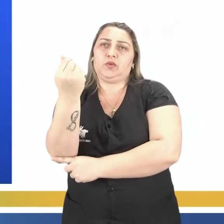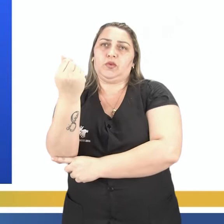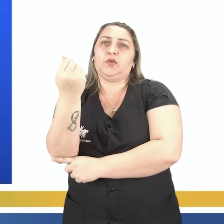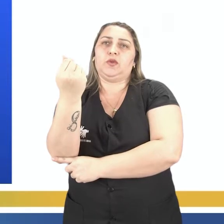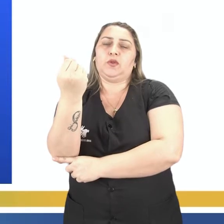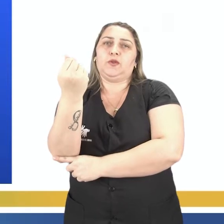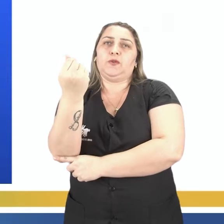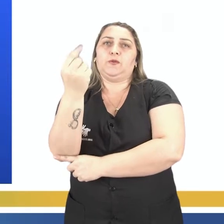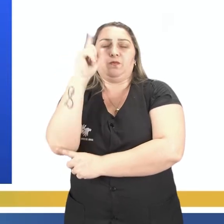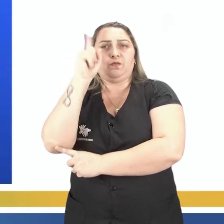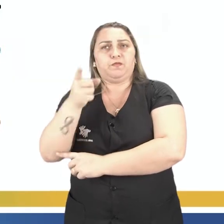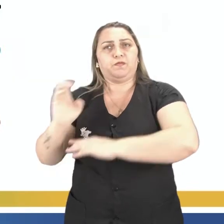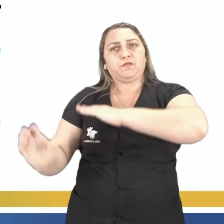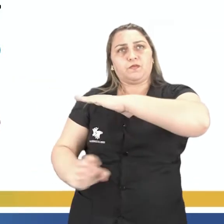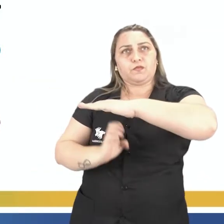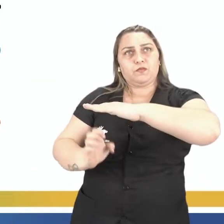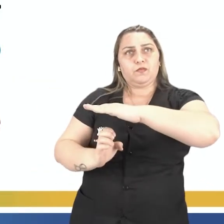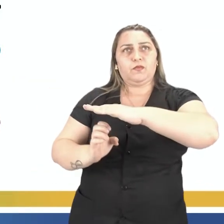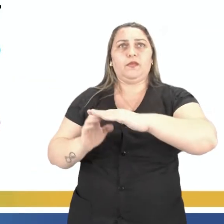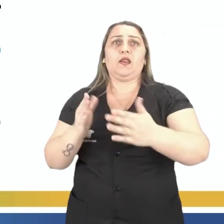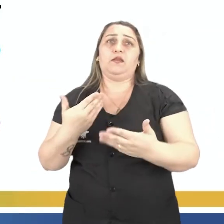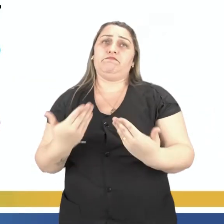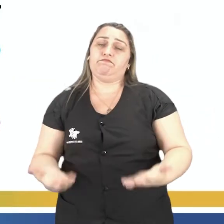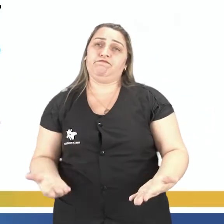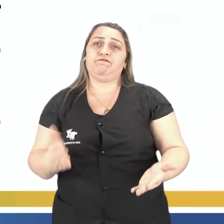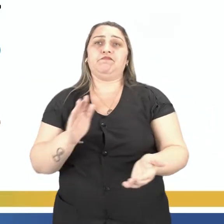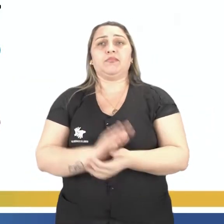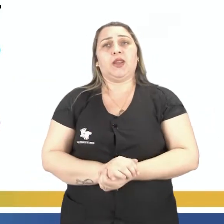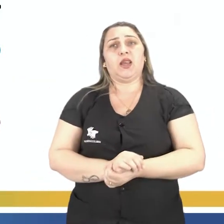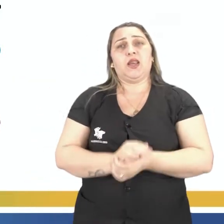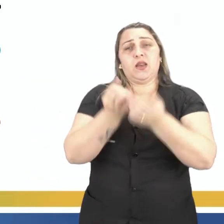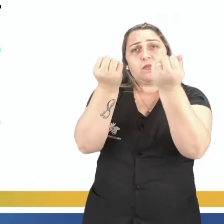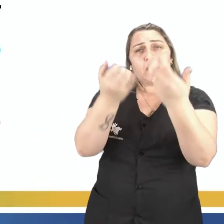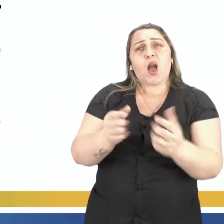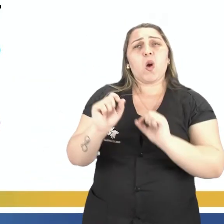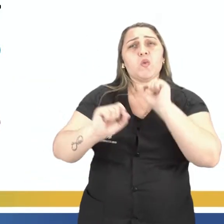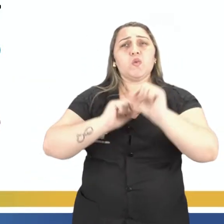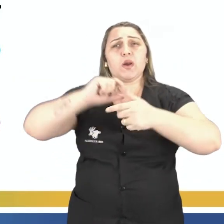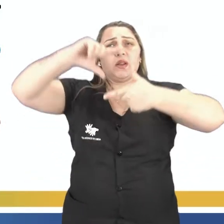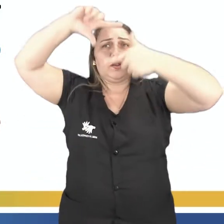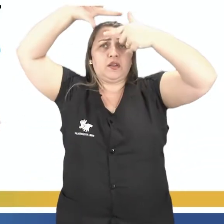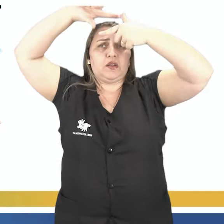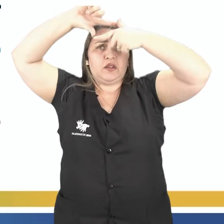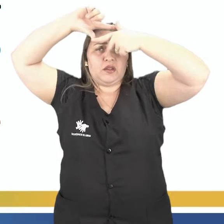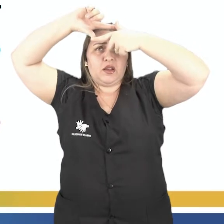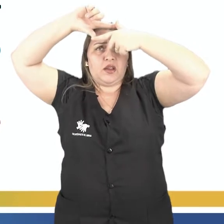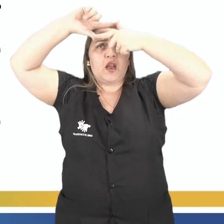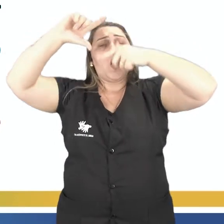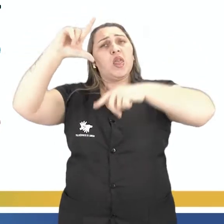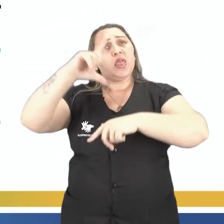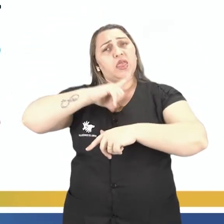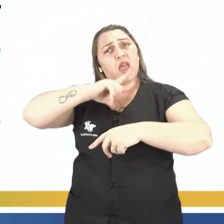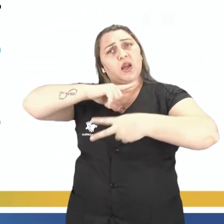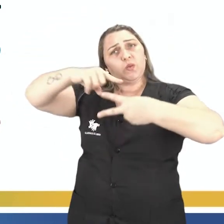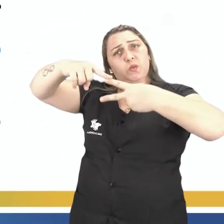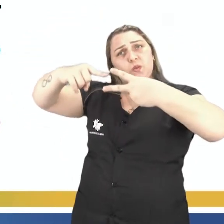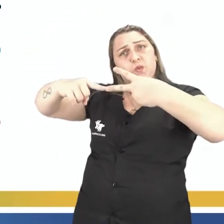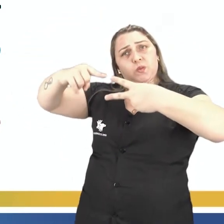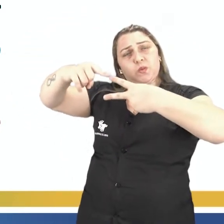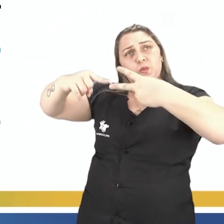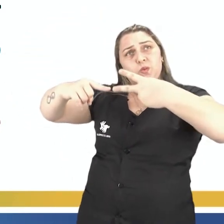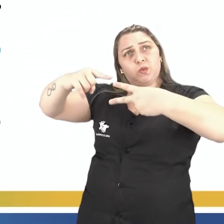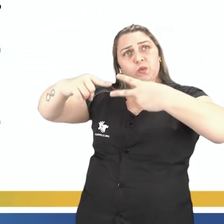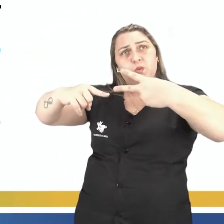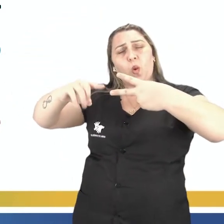dos meios de produção. Então, ele vai dizer que a alienação, ela tem 2